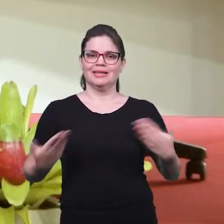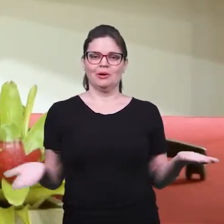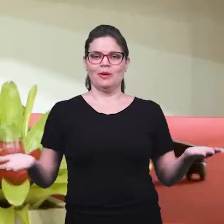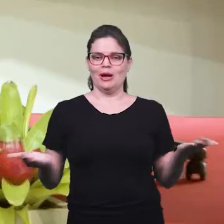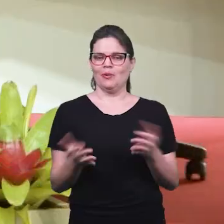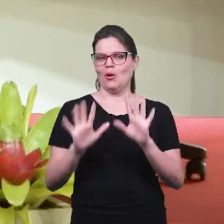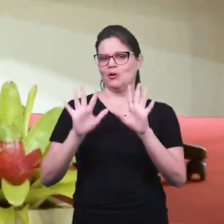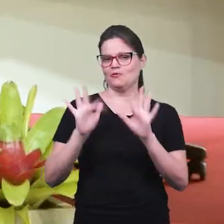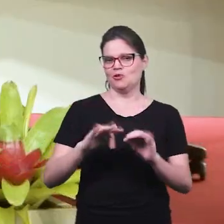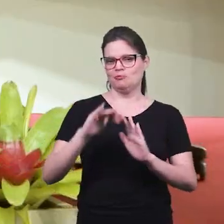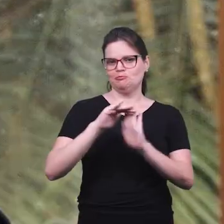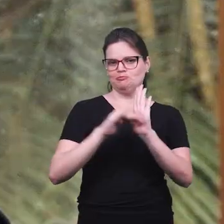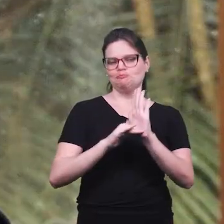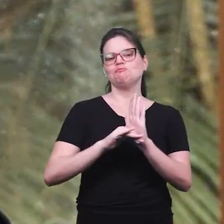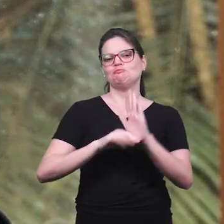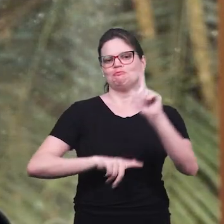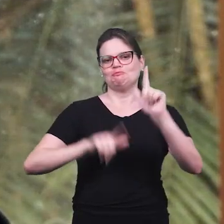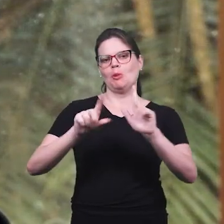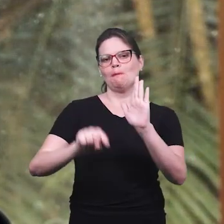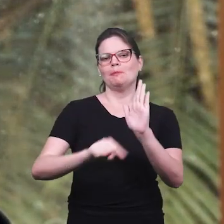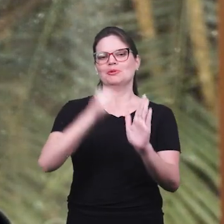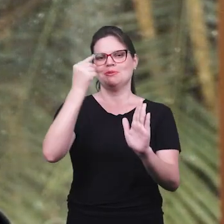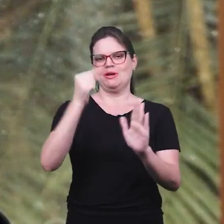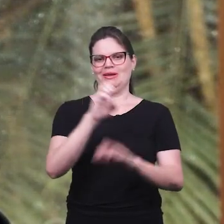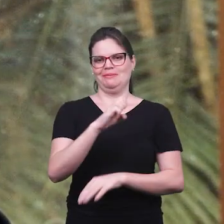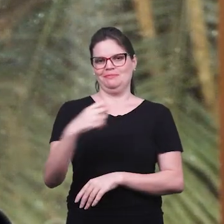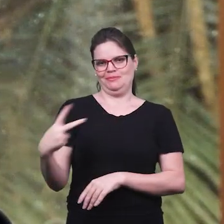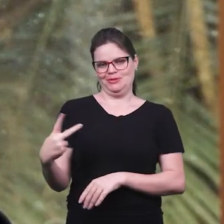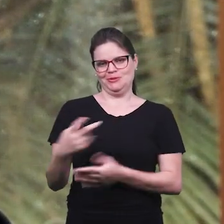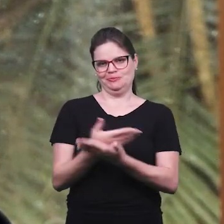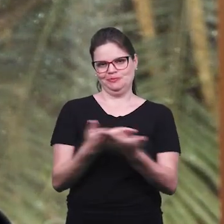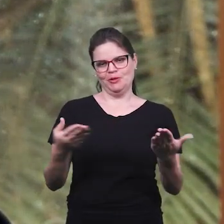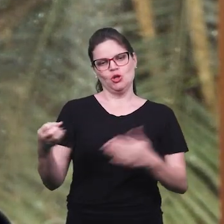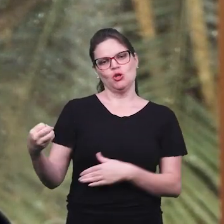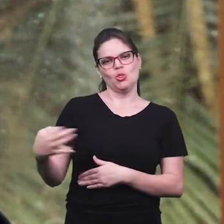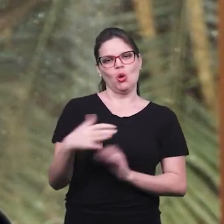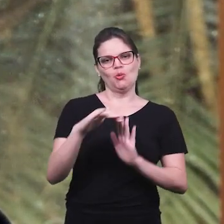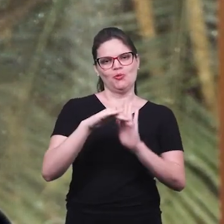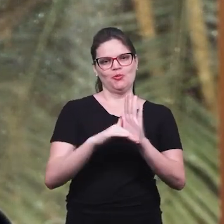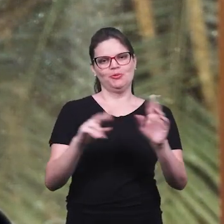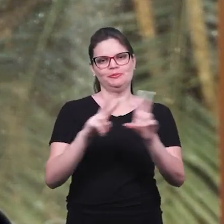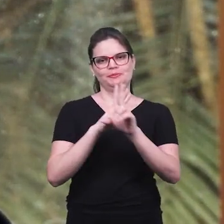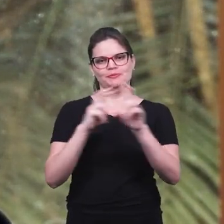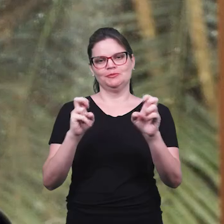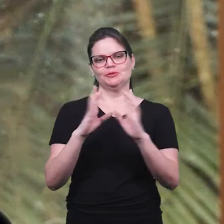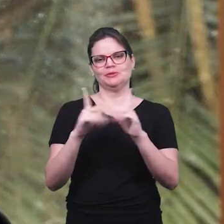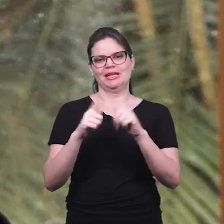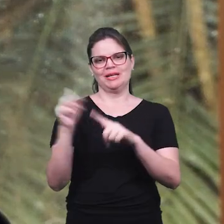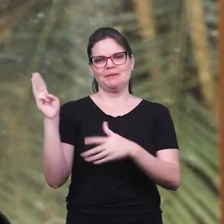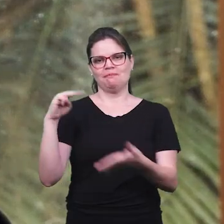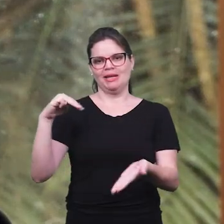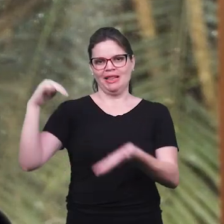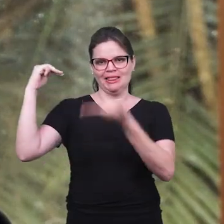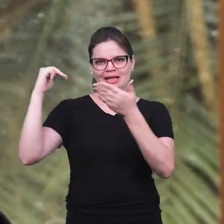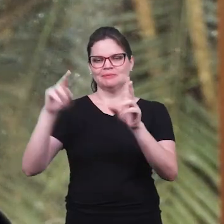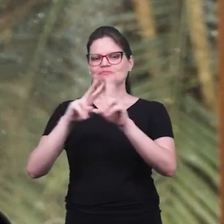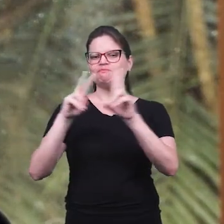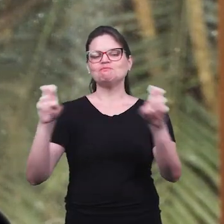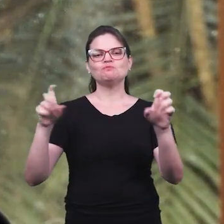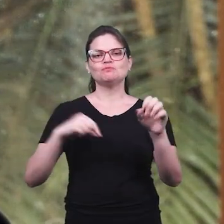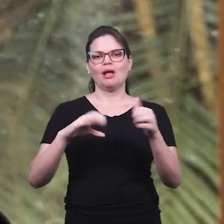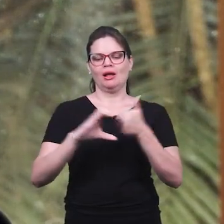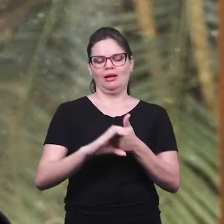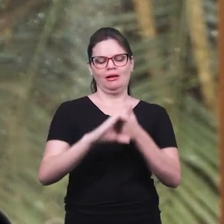nós encerramos esta primeira edição deste novo programa da Igreja Cristã Maranata,